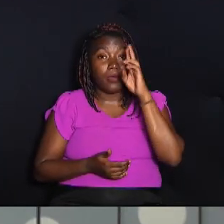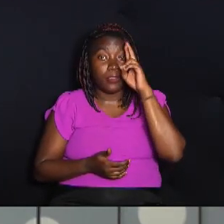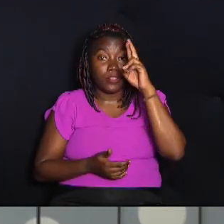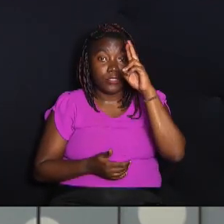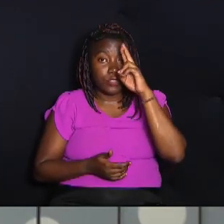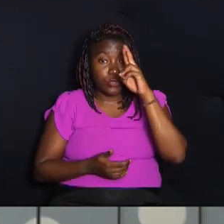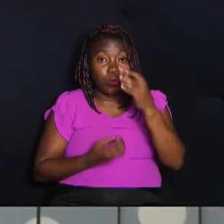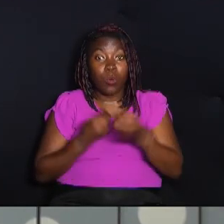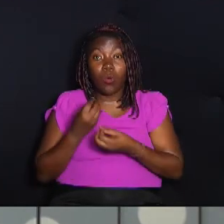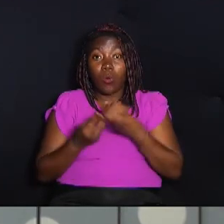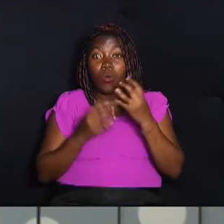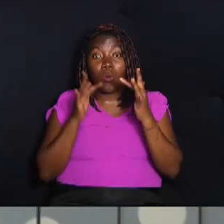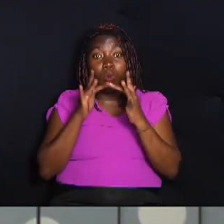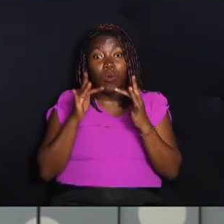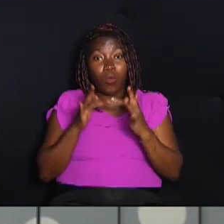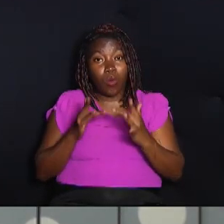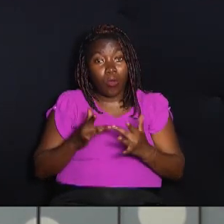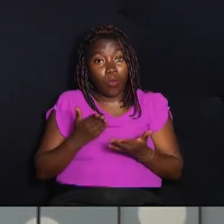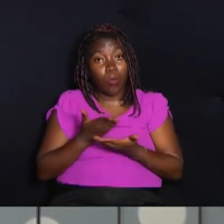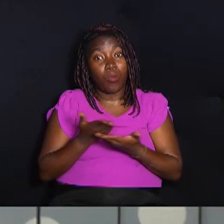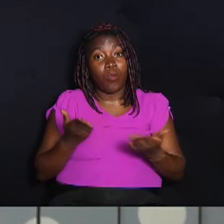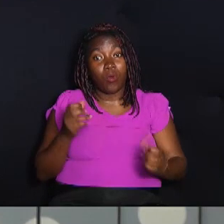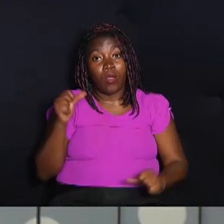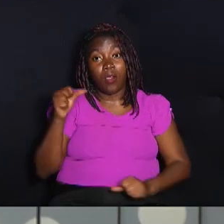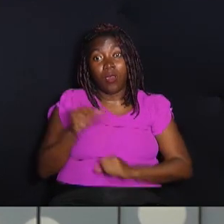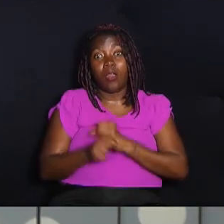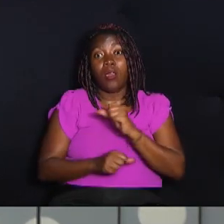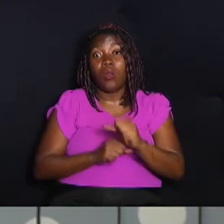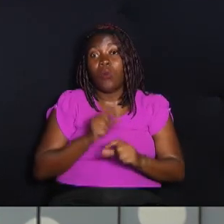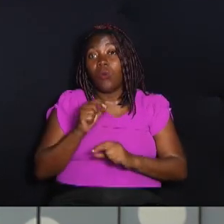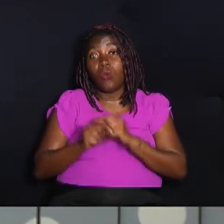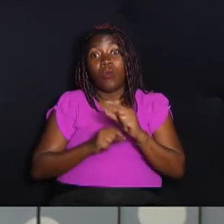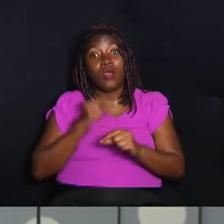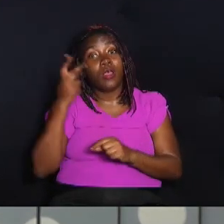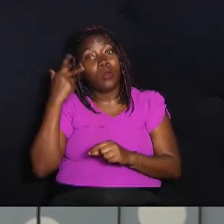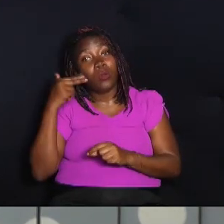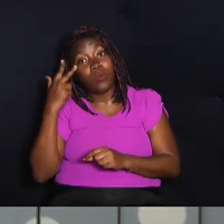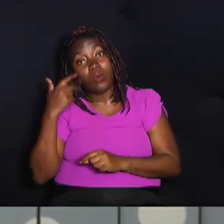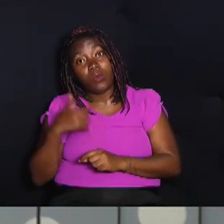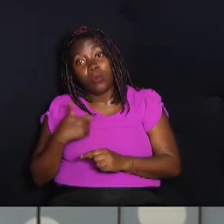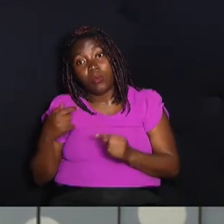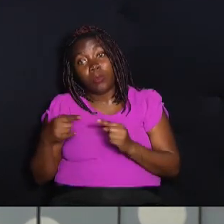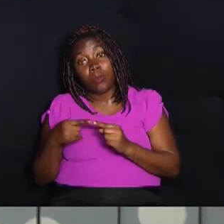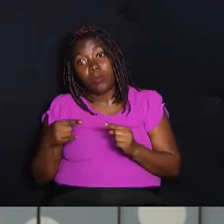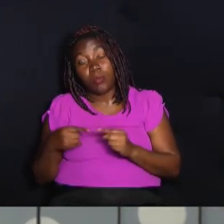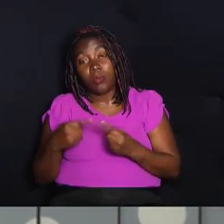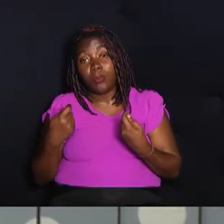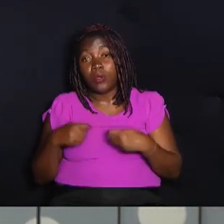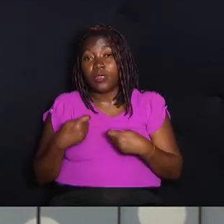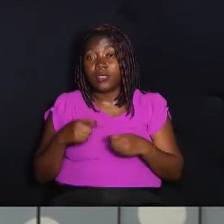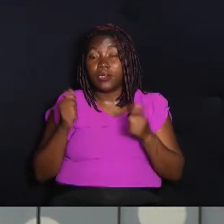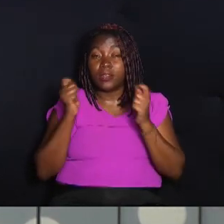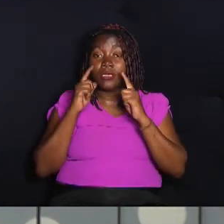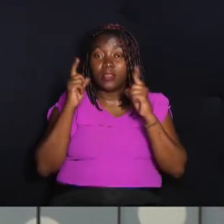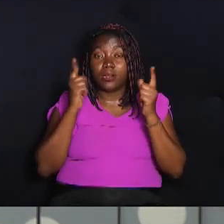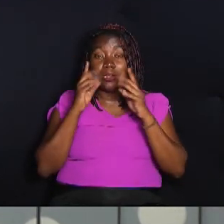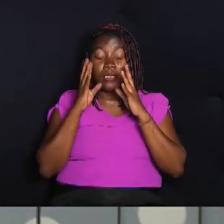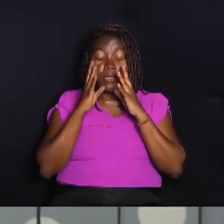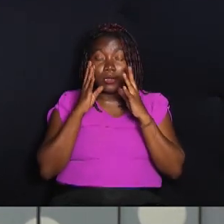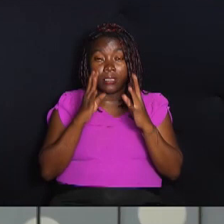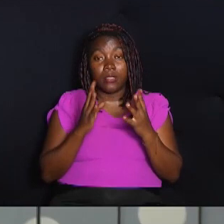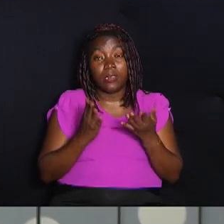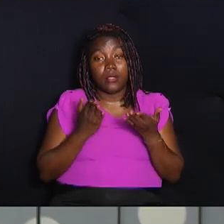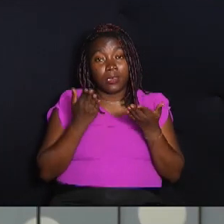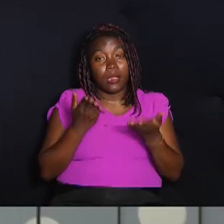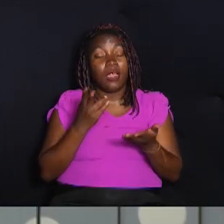como lidar com essas transformações? O que é normal da idade? O que precisa prestar atenção naquilo que até o